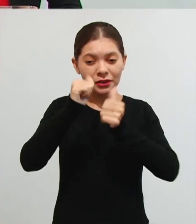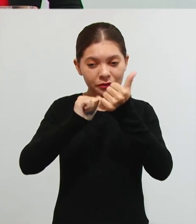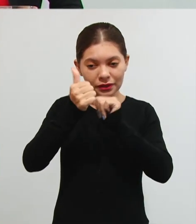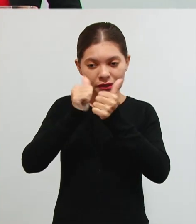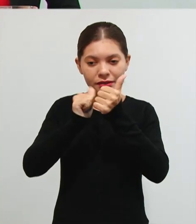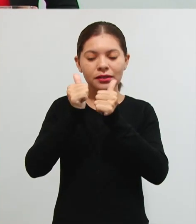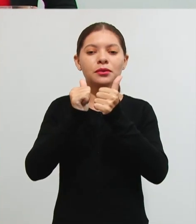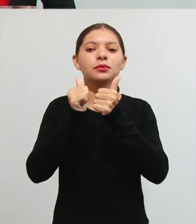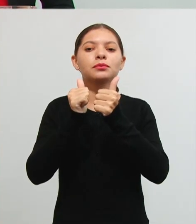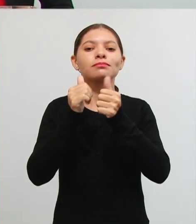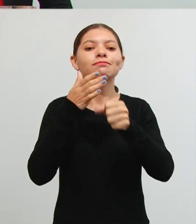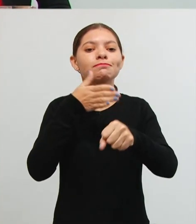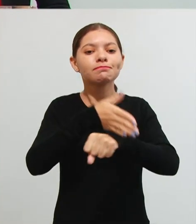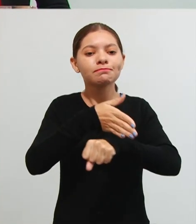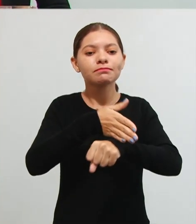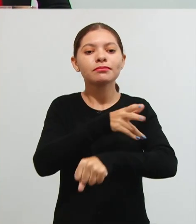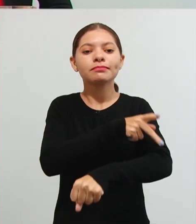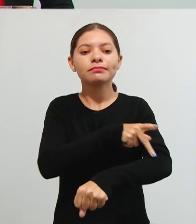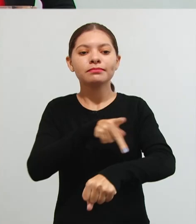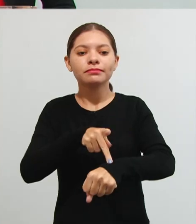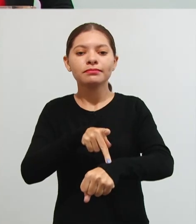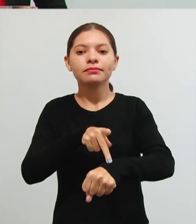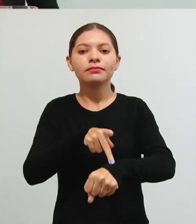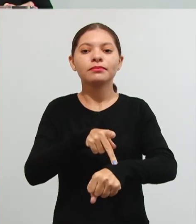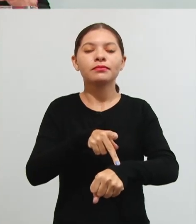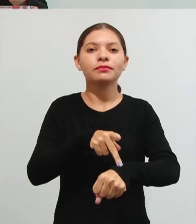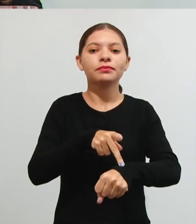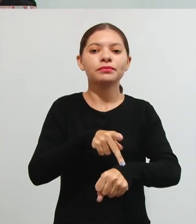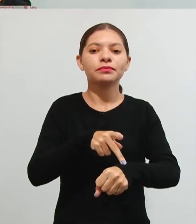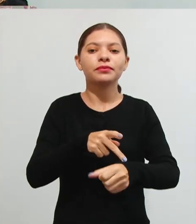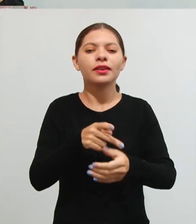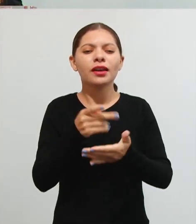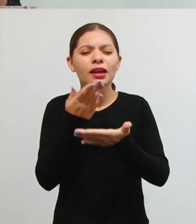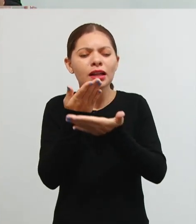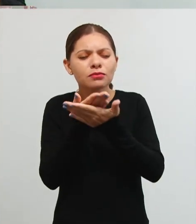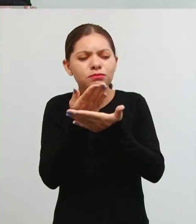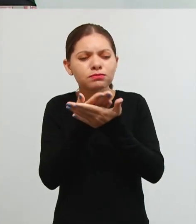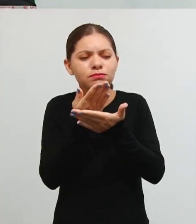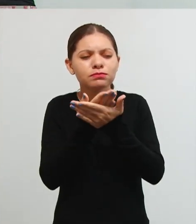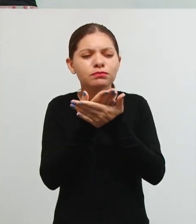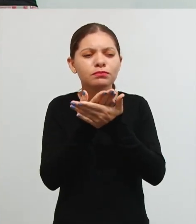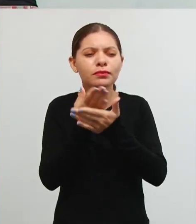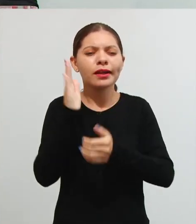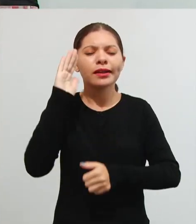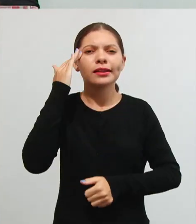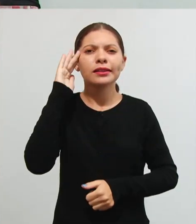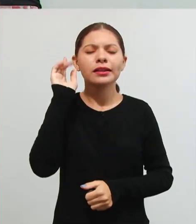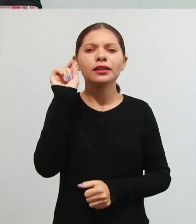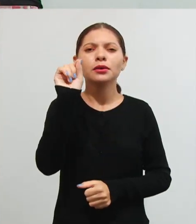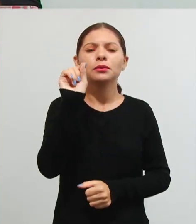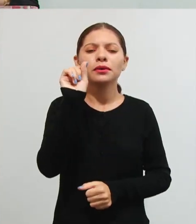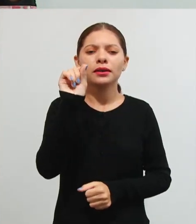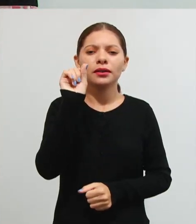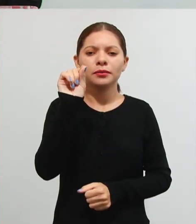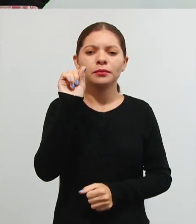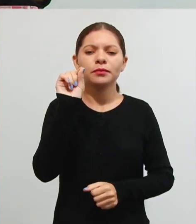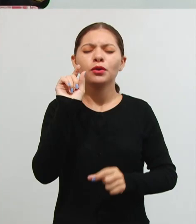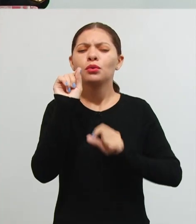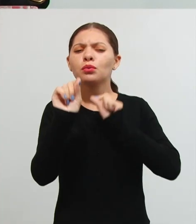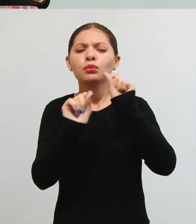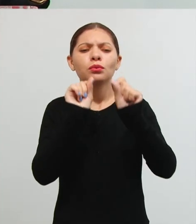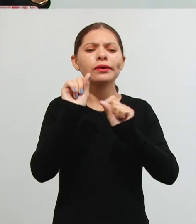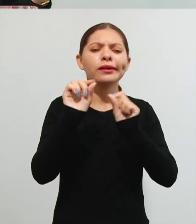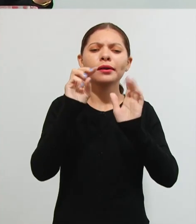avaliação e intervenção pedagógica. Nós iremos entender um pouquinho sobre o que são